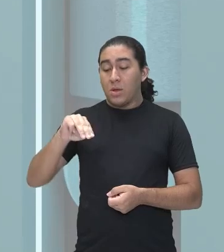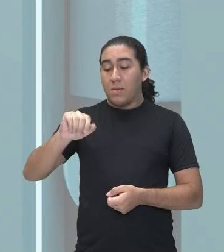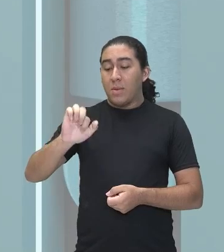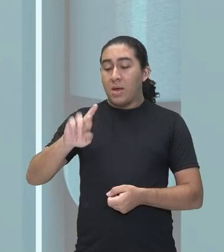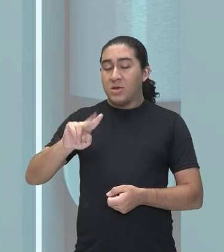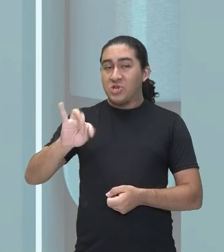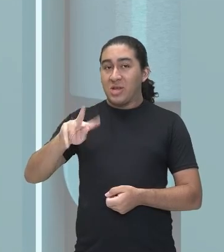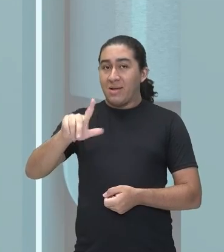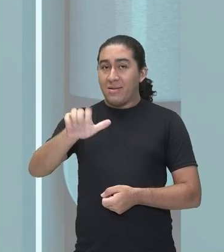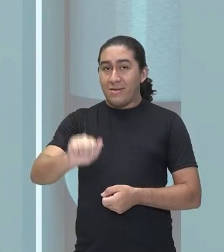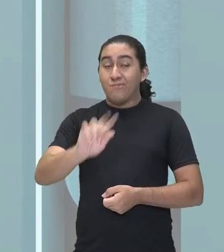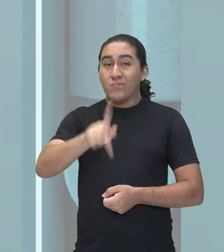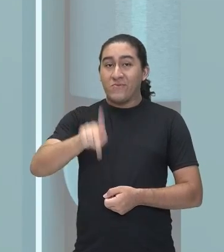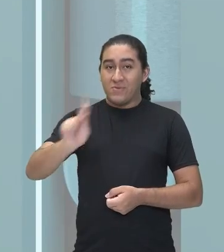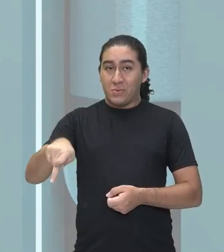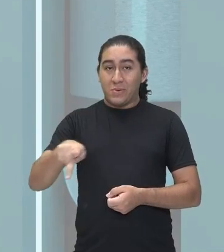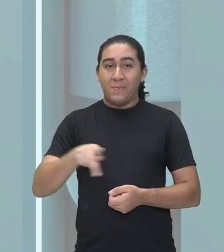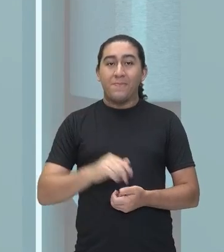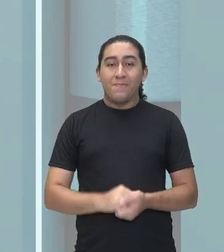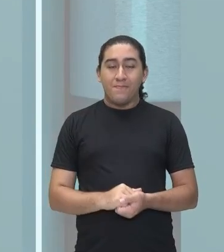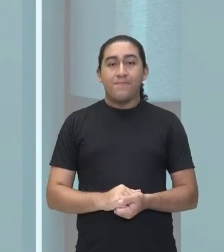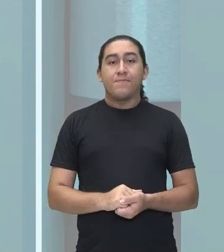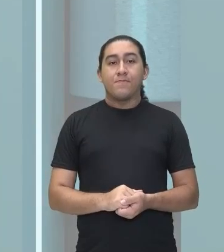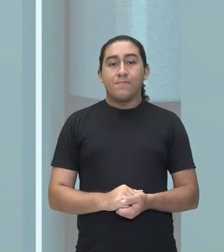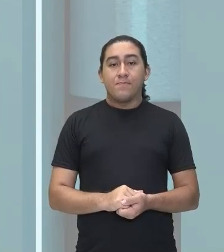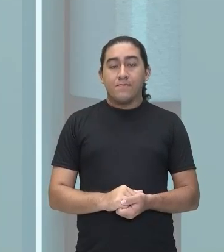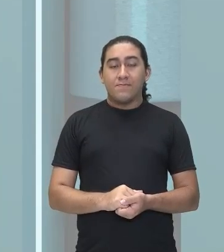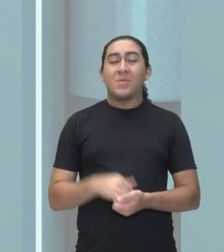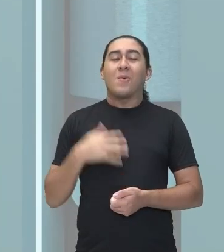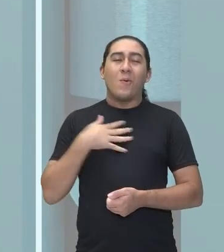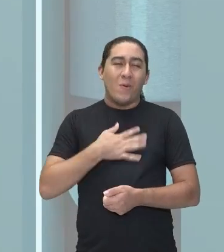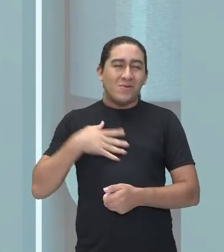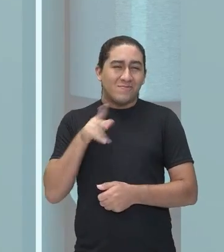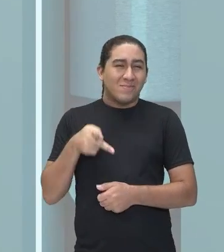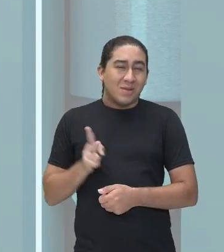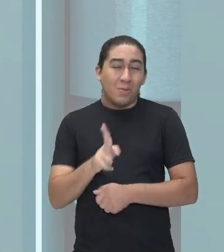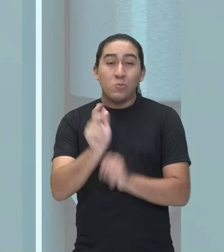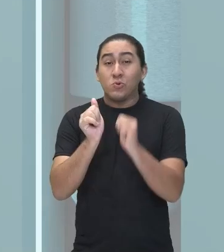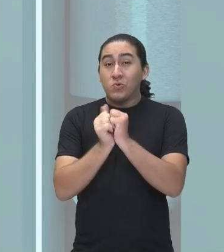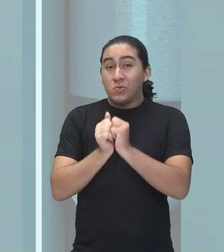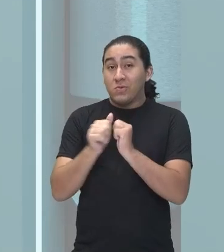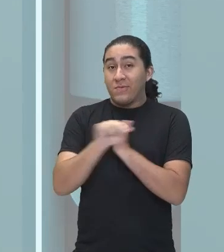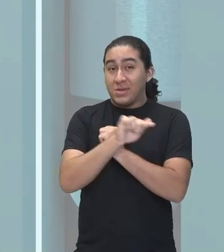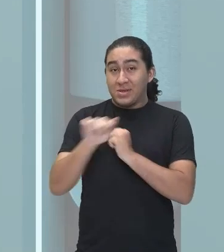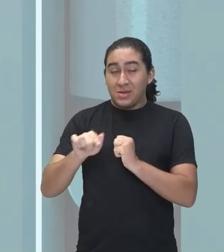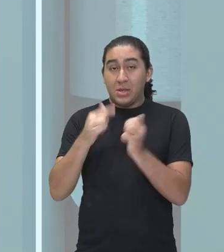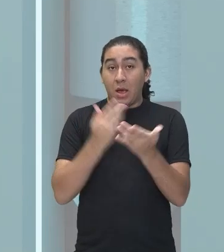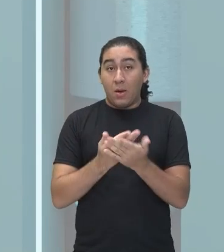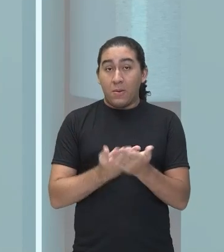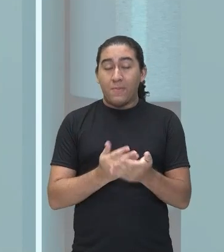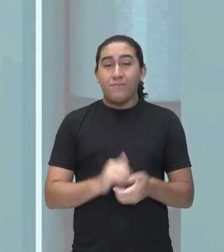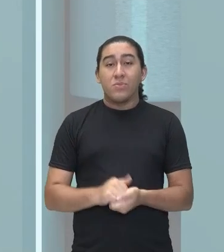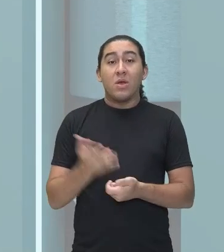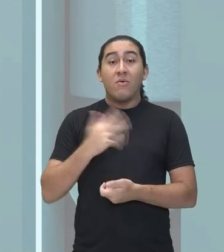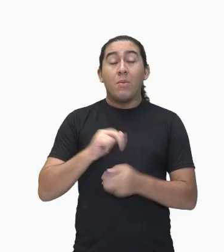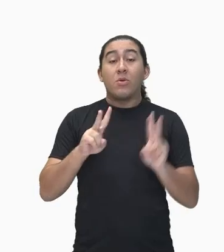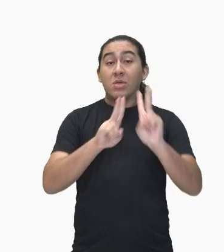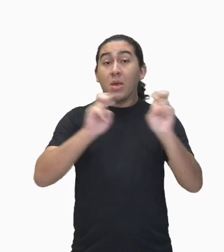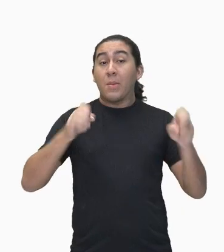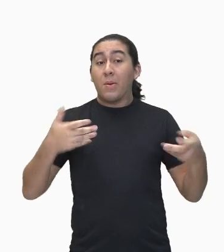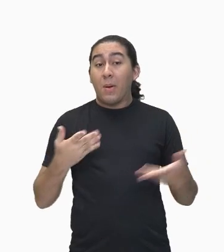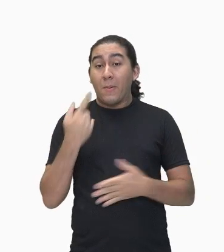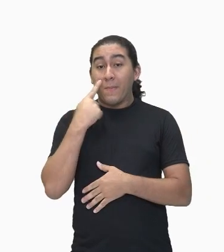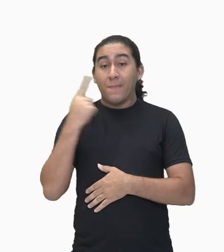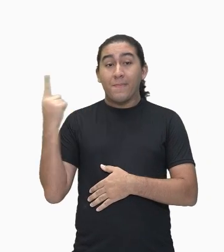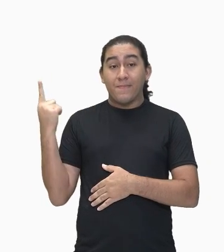professora Maristela Marchante e gosto muito de estar aqui com vocês. Vamos ver o que vamos estudar hoje?